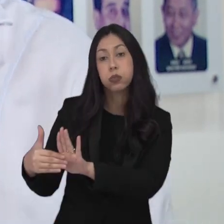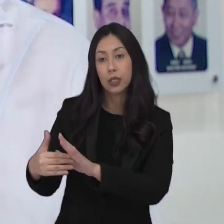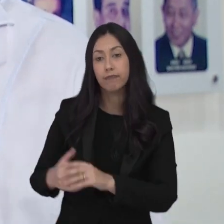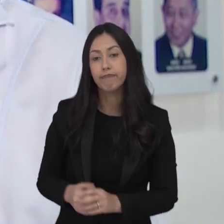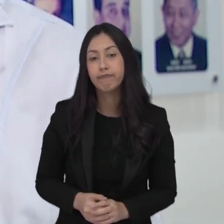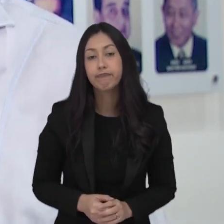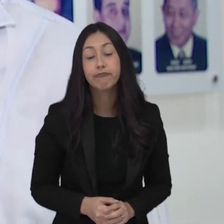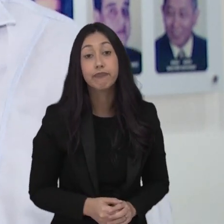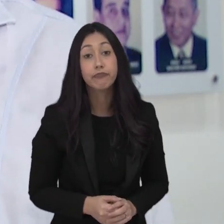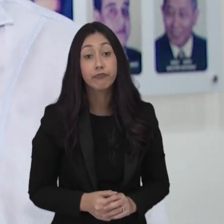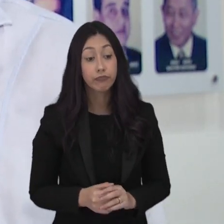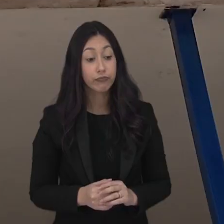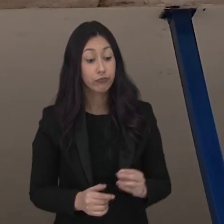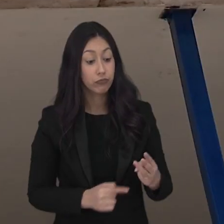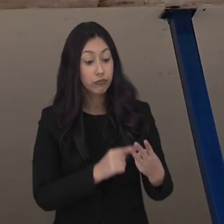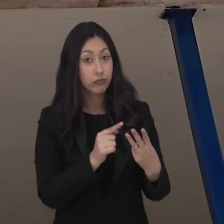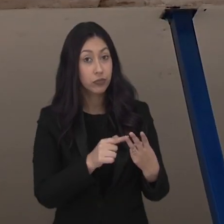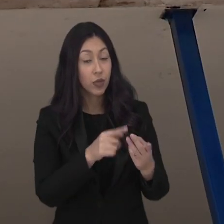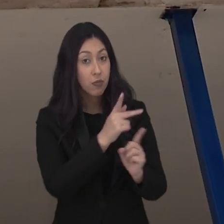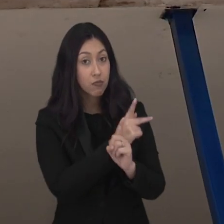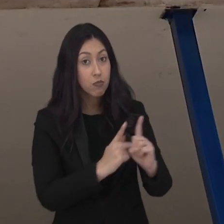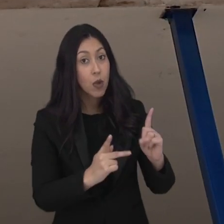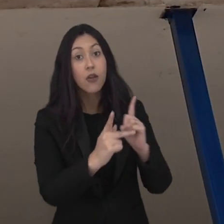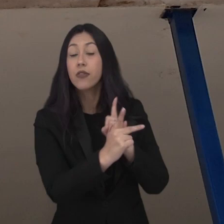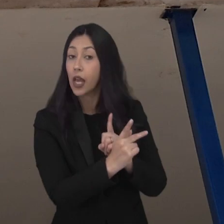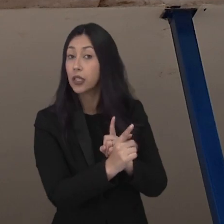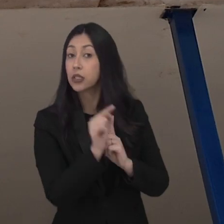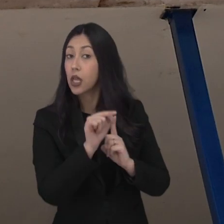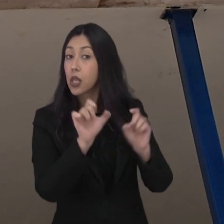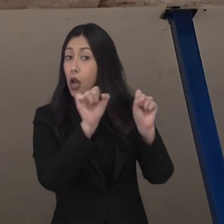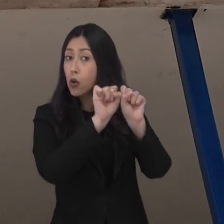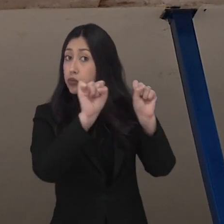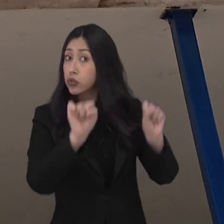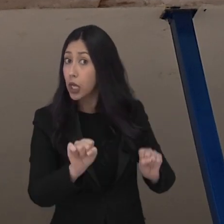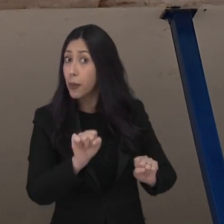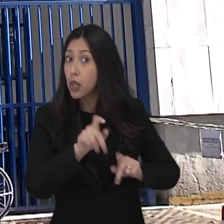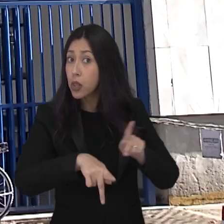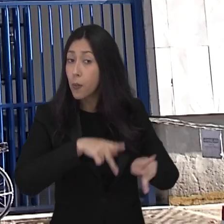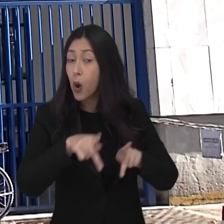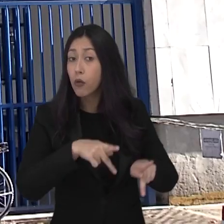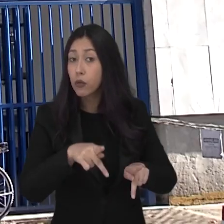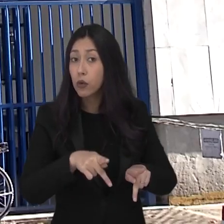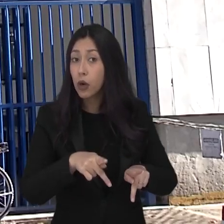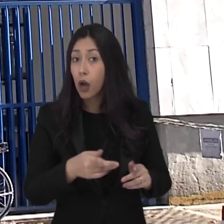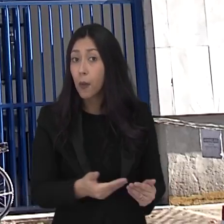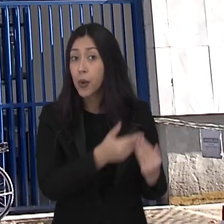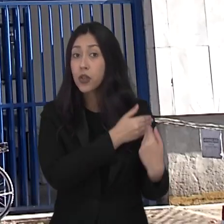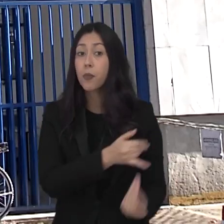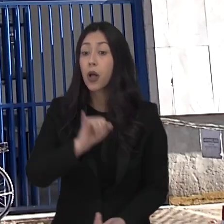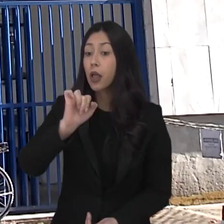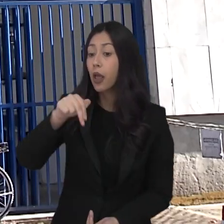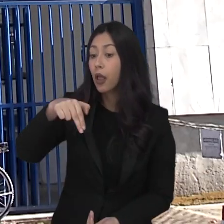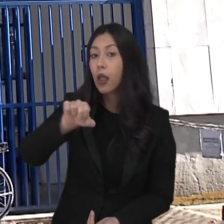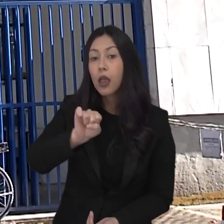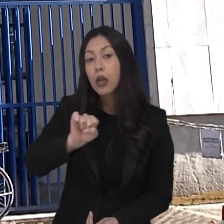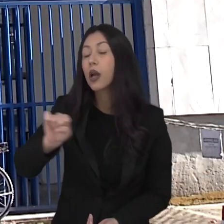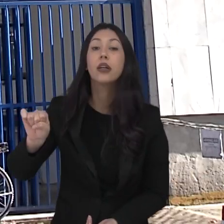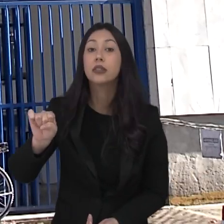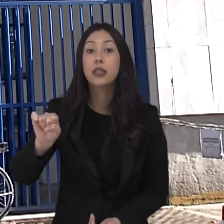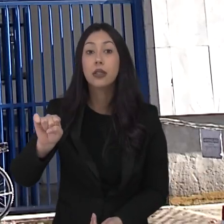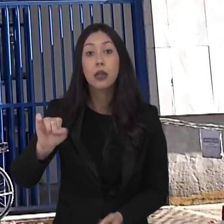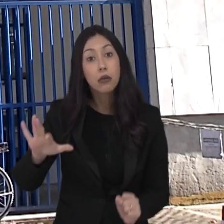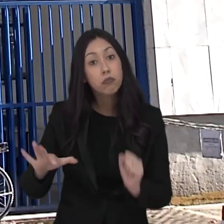atender esse atendimento à população. A Previdência Social é o sistema público, gerenciado pelo INSS,